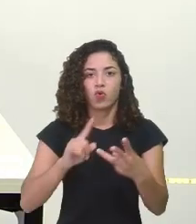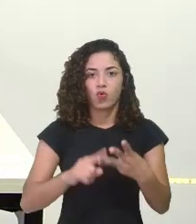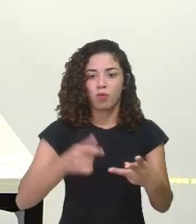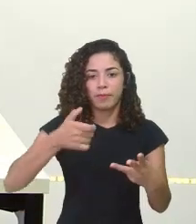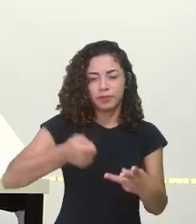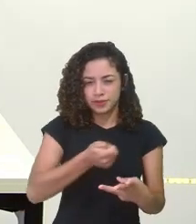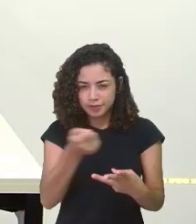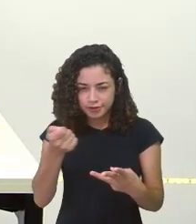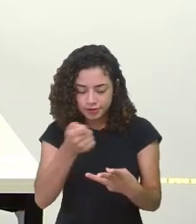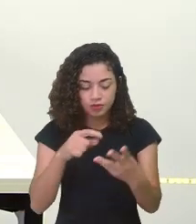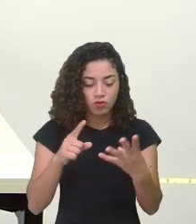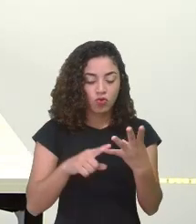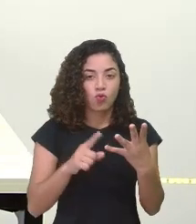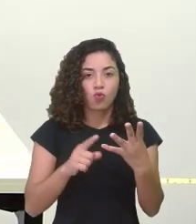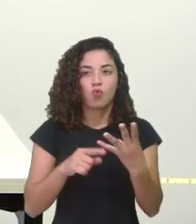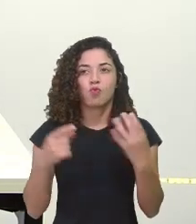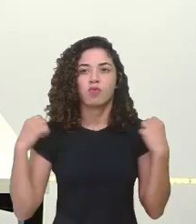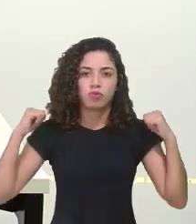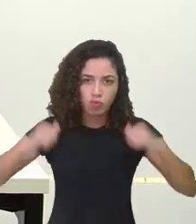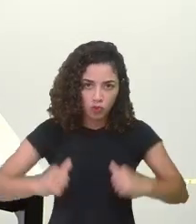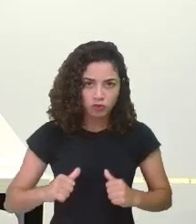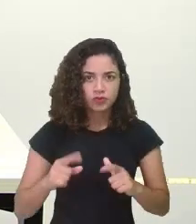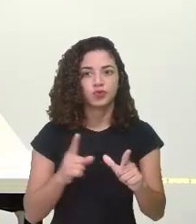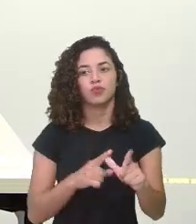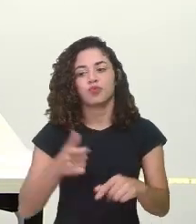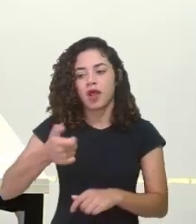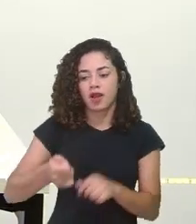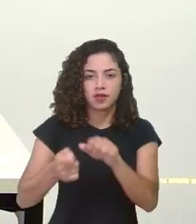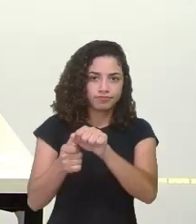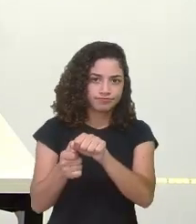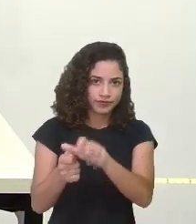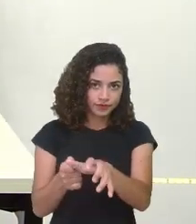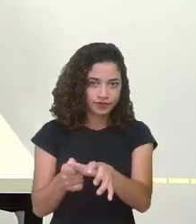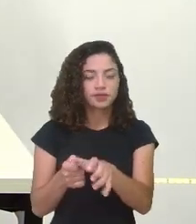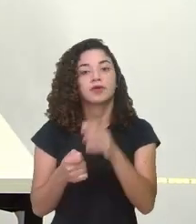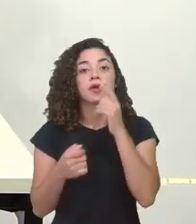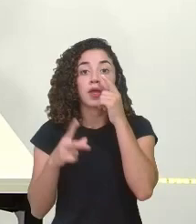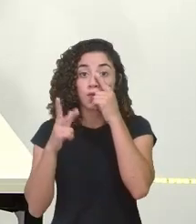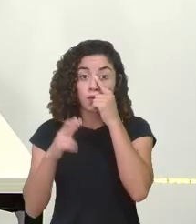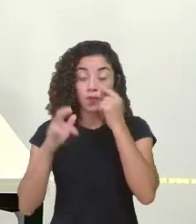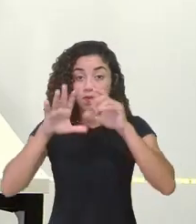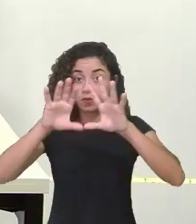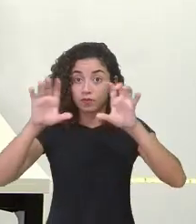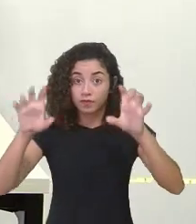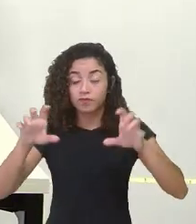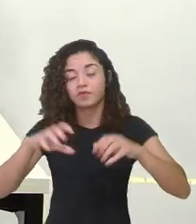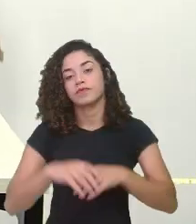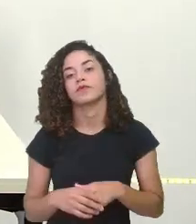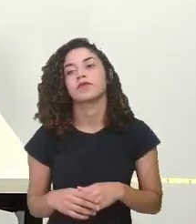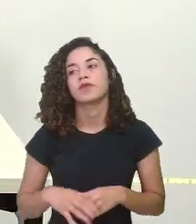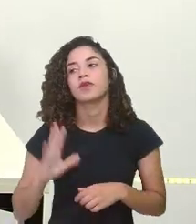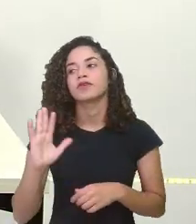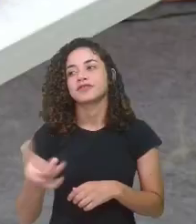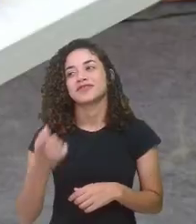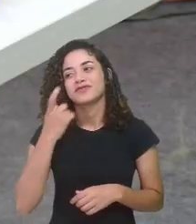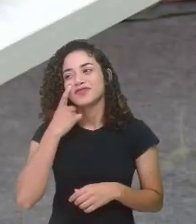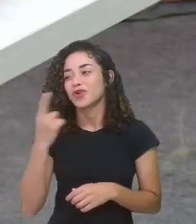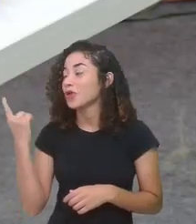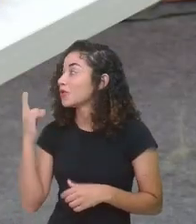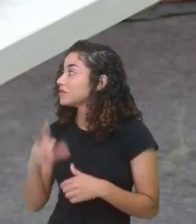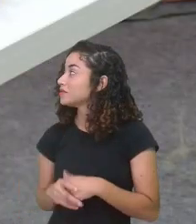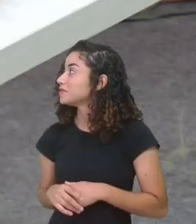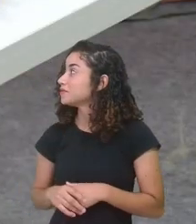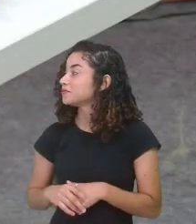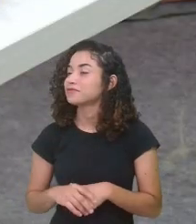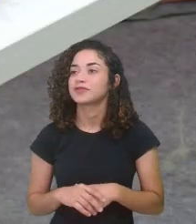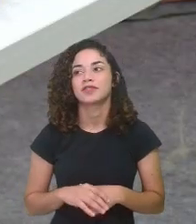uma bolsa e uma lanterna. Igual a nuvem, que também só tinha uma. E a gente já viu que o número 1 a gente representa